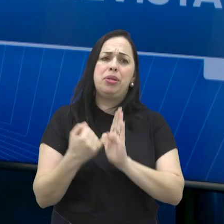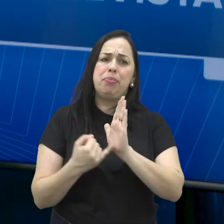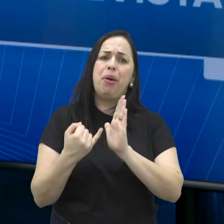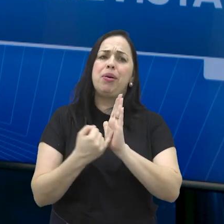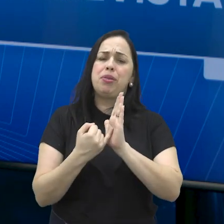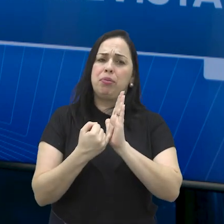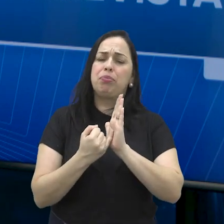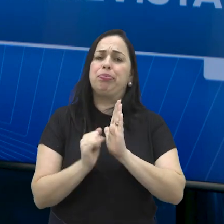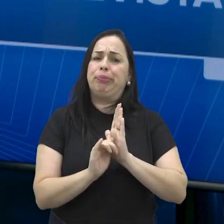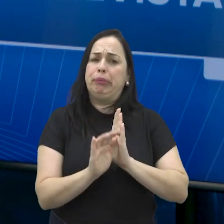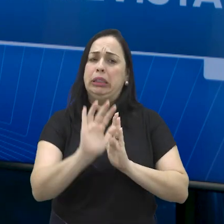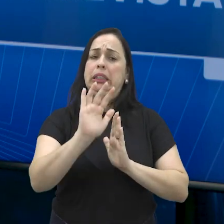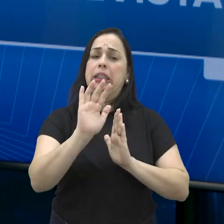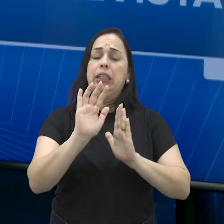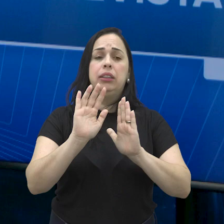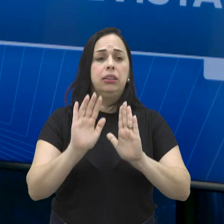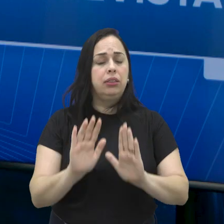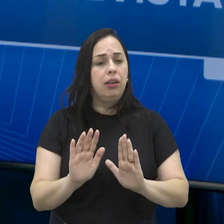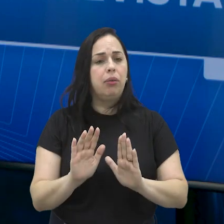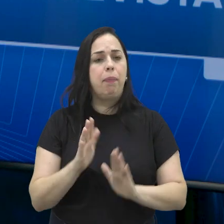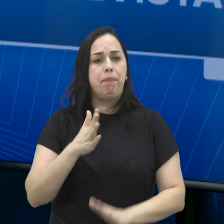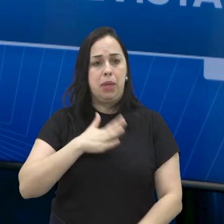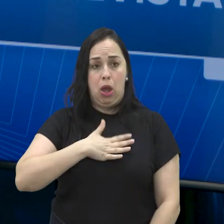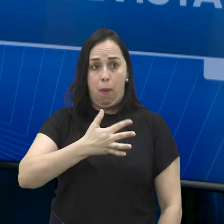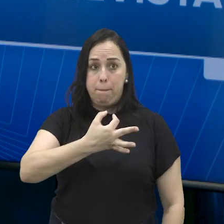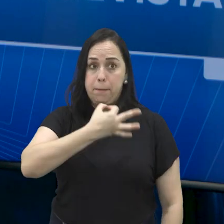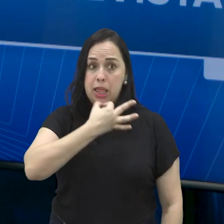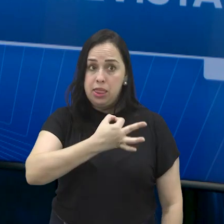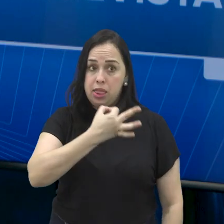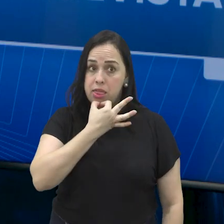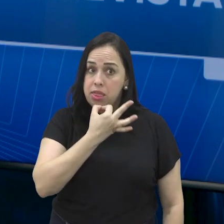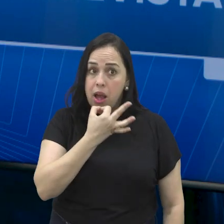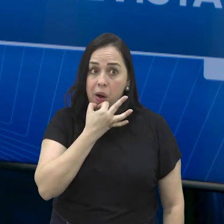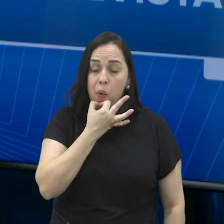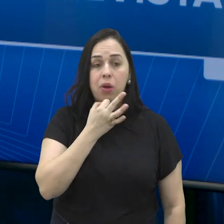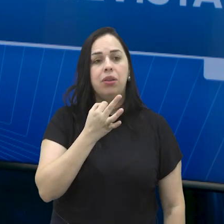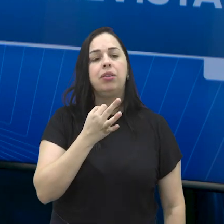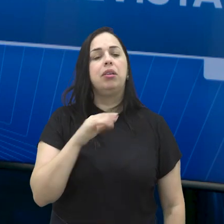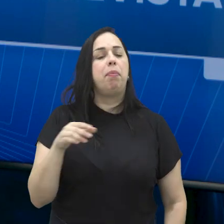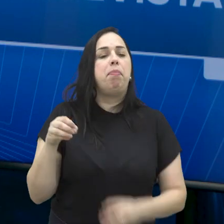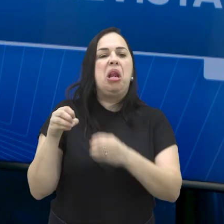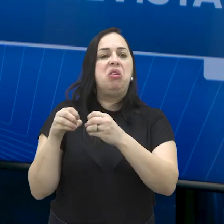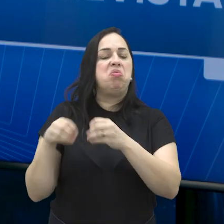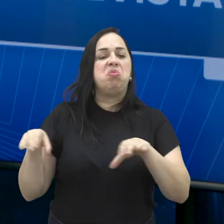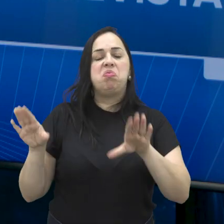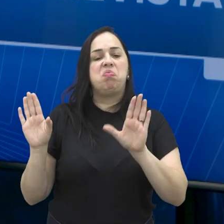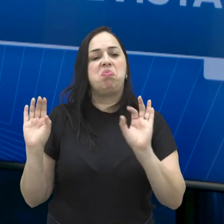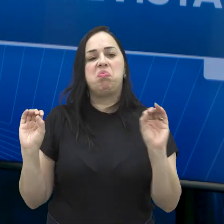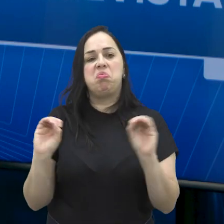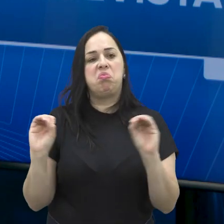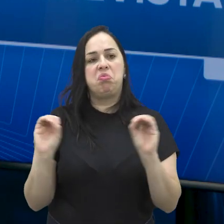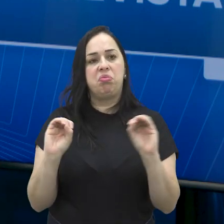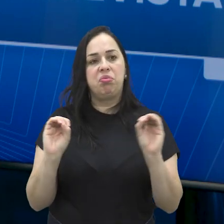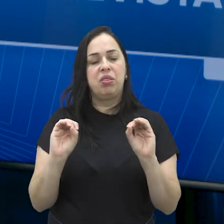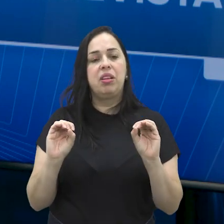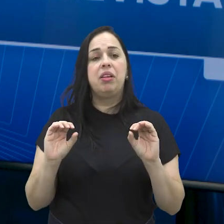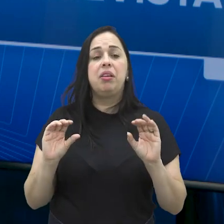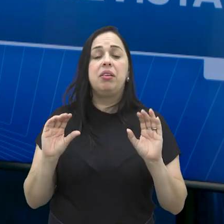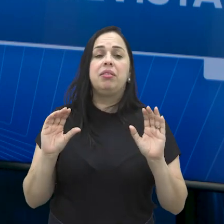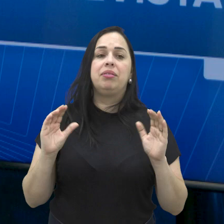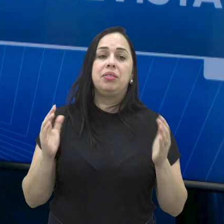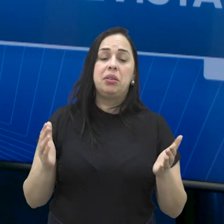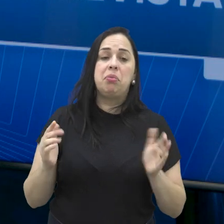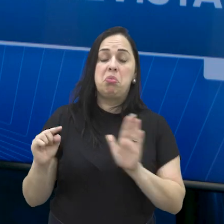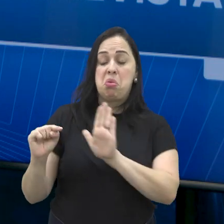baixos. Então, não vejo particularmente nenhuma prejudicialidade nesse ponto.